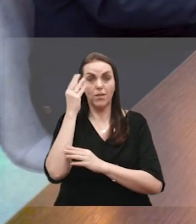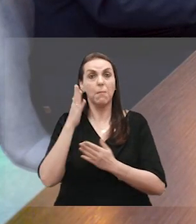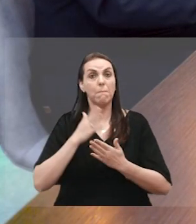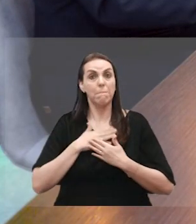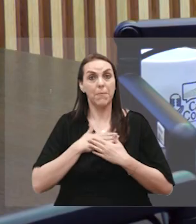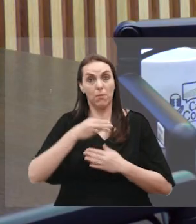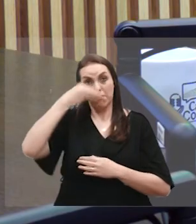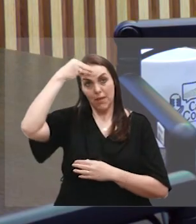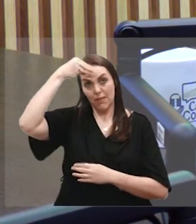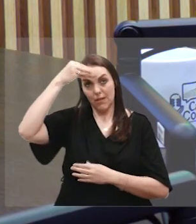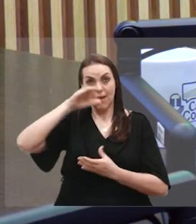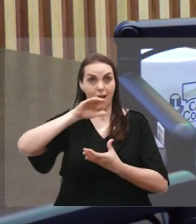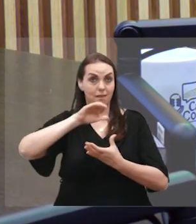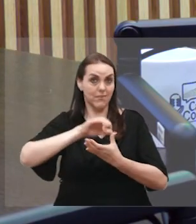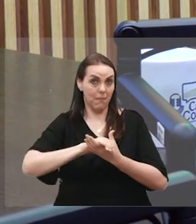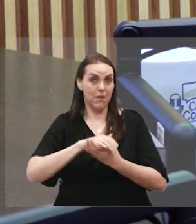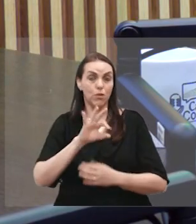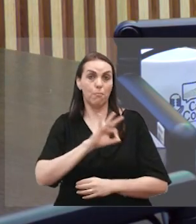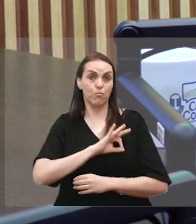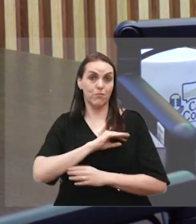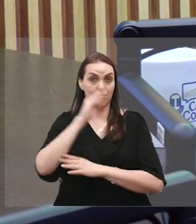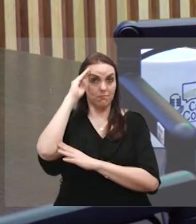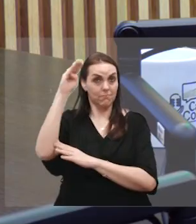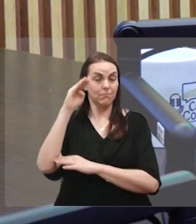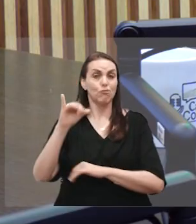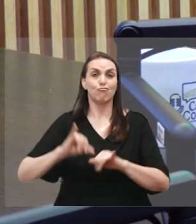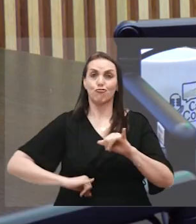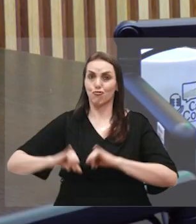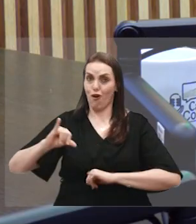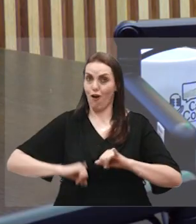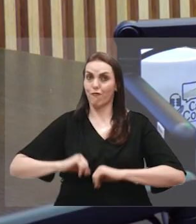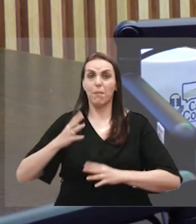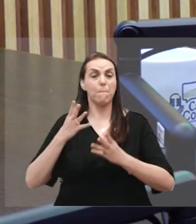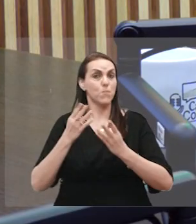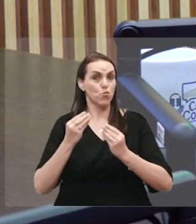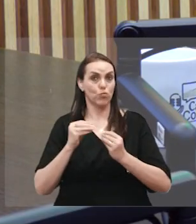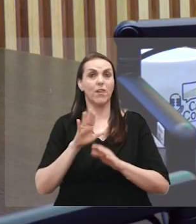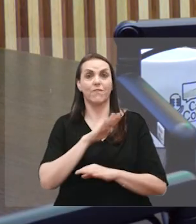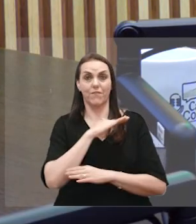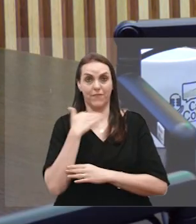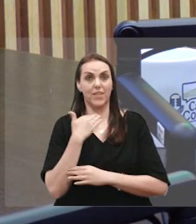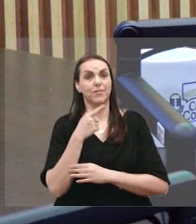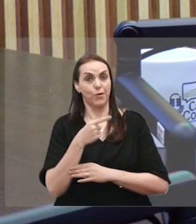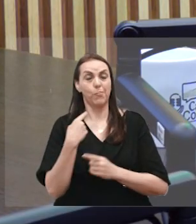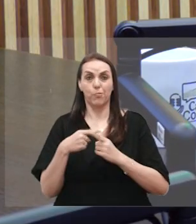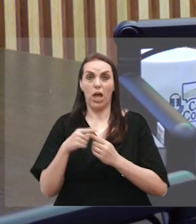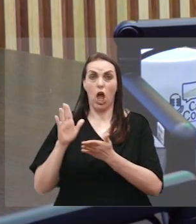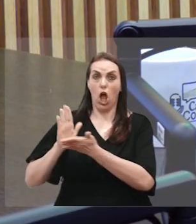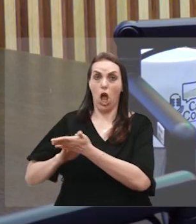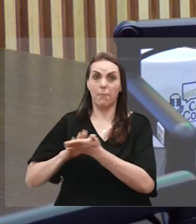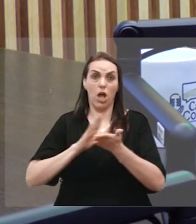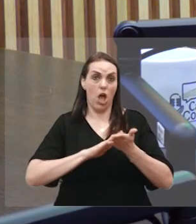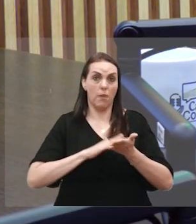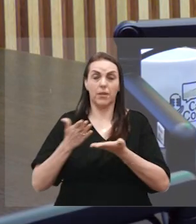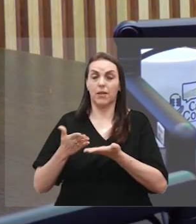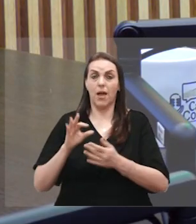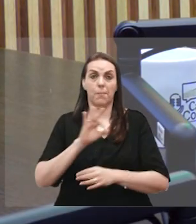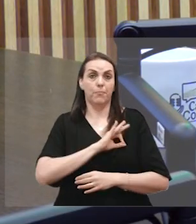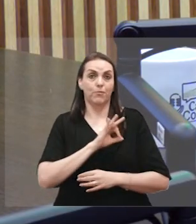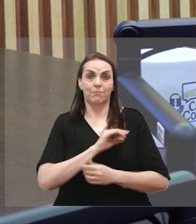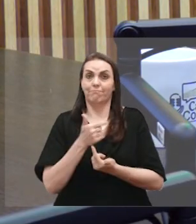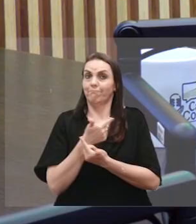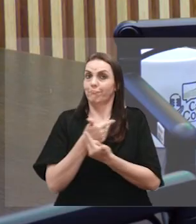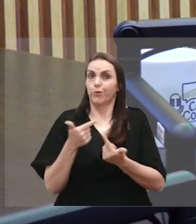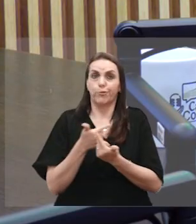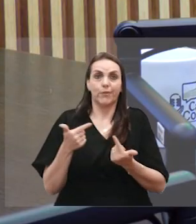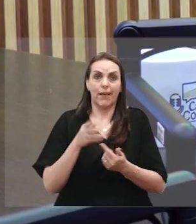padrinho de casamento que era policial militar e que sofreu muito, né, na questão da polícia, porque ele é cobrado de todos os lados, né? E aí o policial não